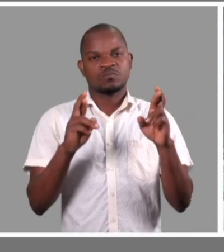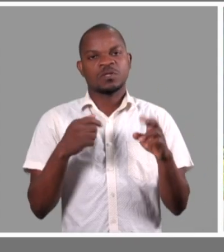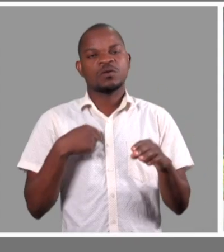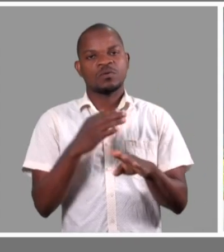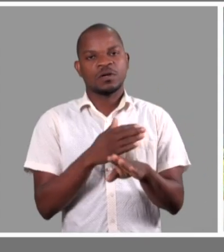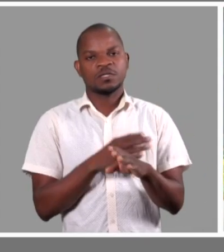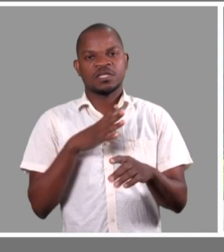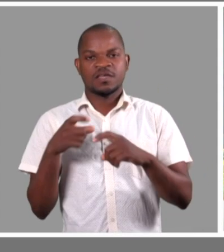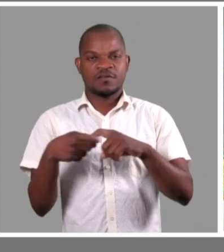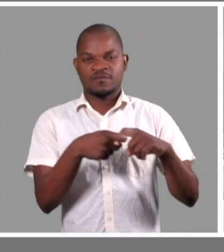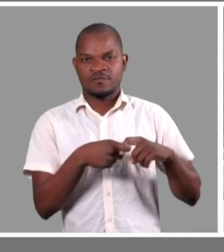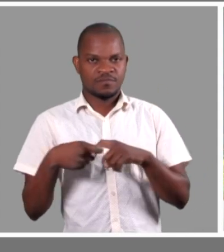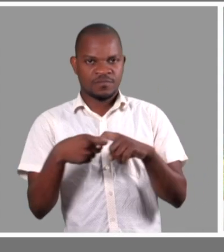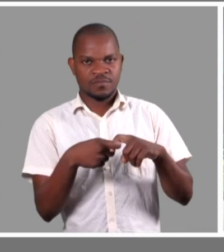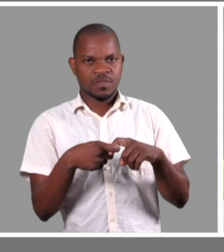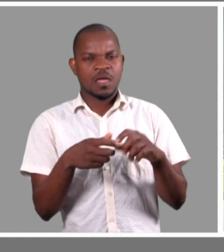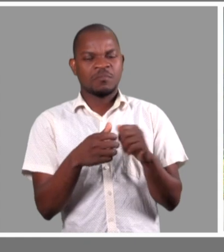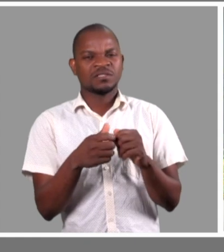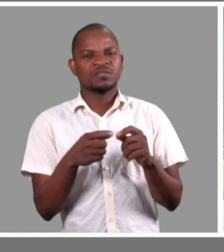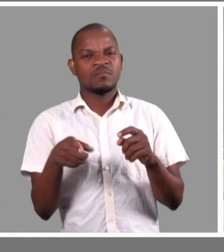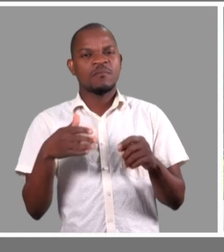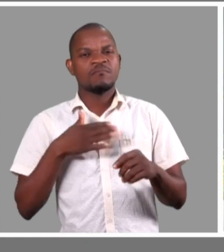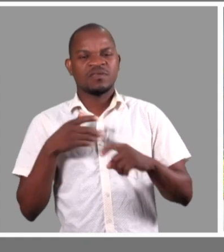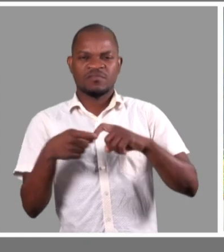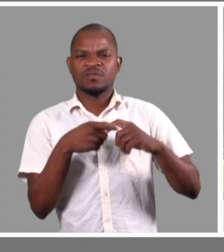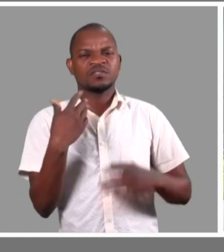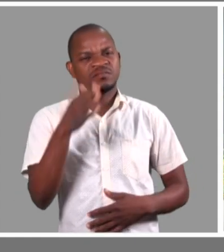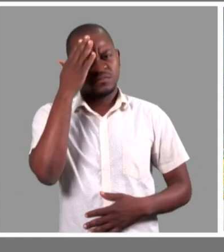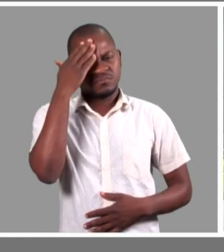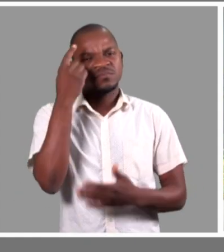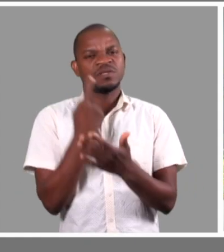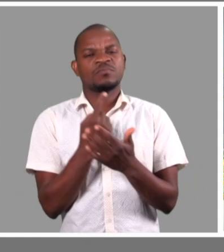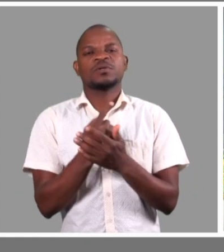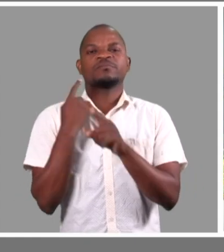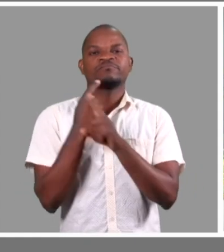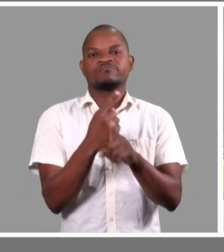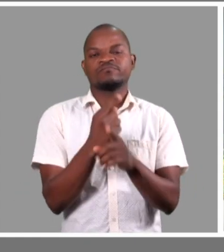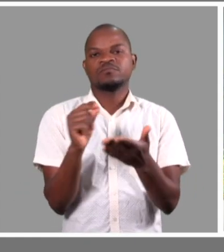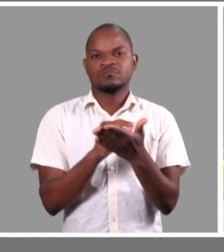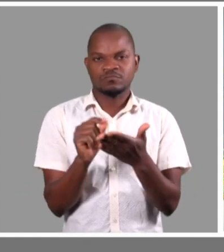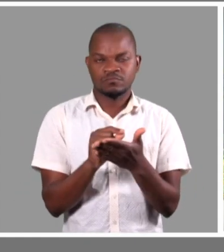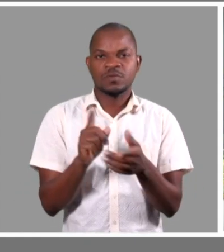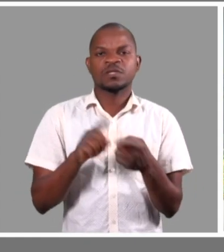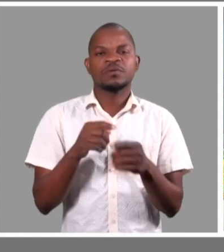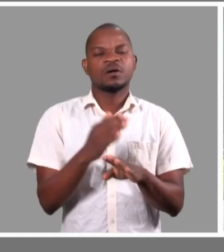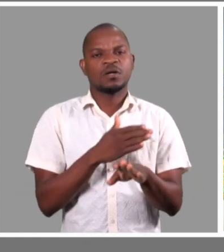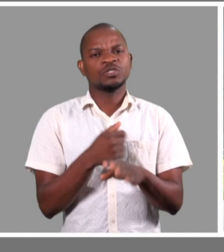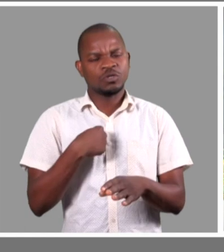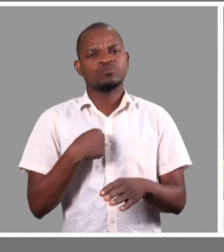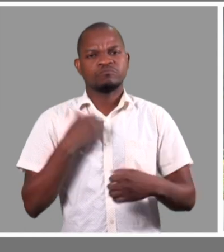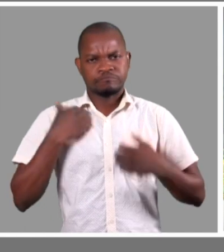tive uma família, que já tinha uma visão, de que só com a escola, é se pode vencer, e eu também, eu acho que um pouco de força de vontade,